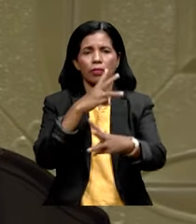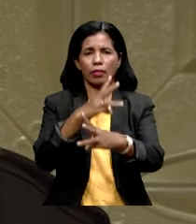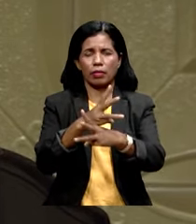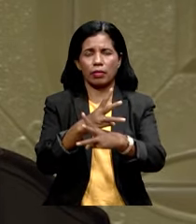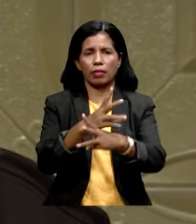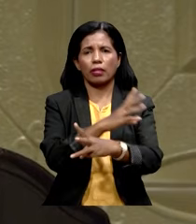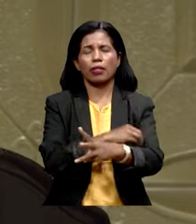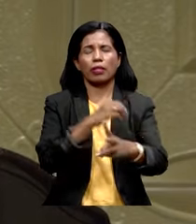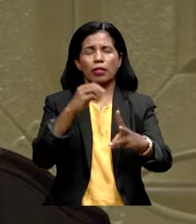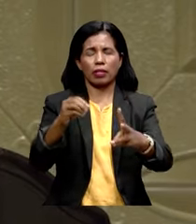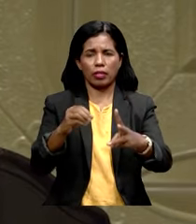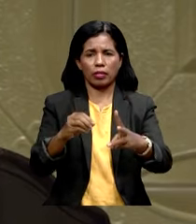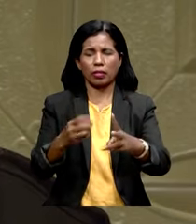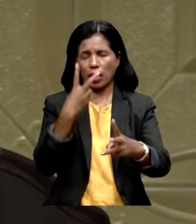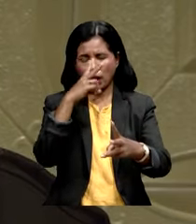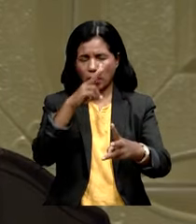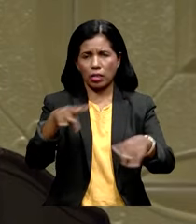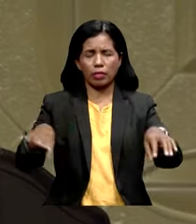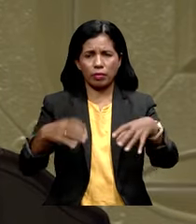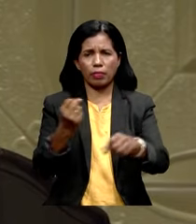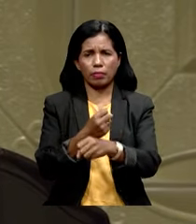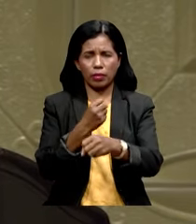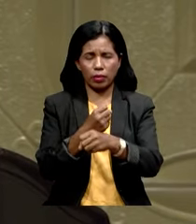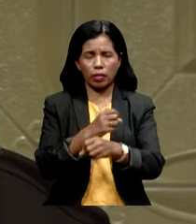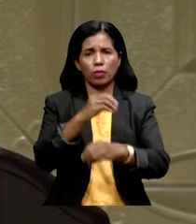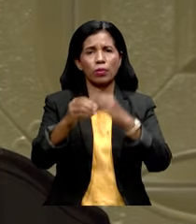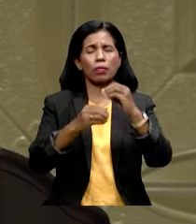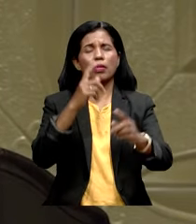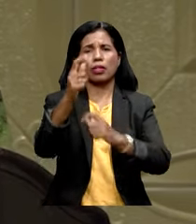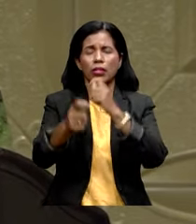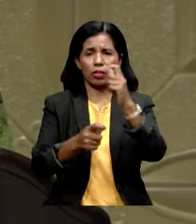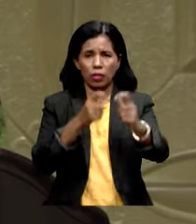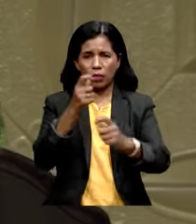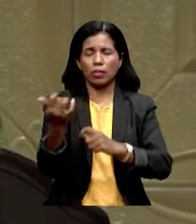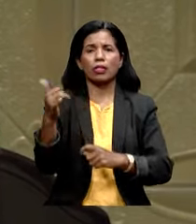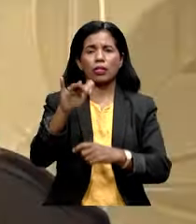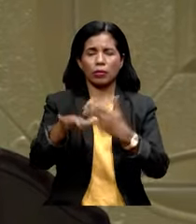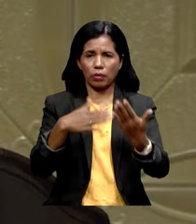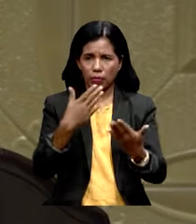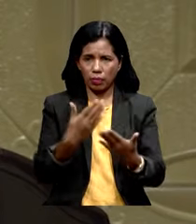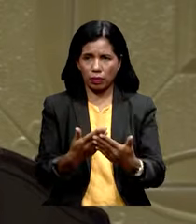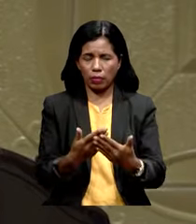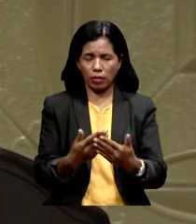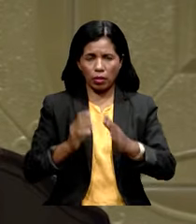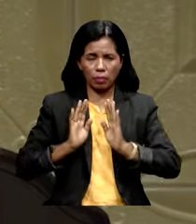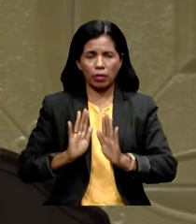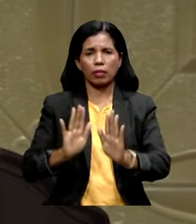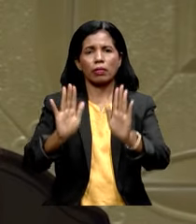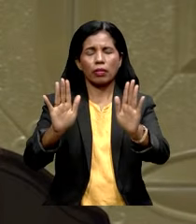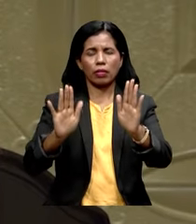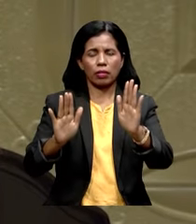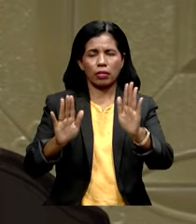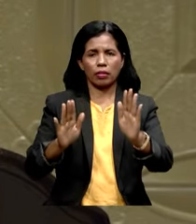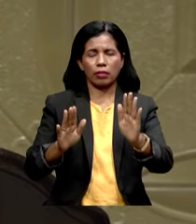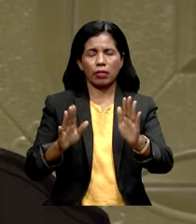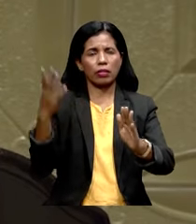Ritmo de uma casta de deves da reforma tecnológica, de tudo progresso